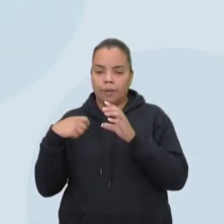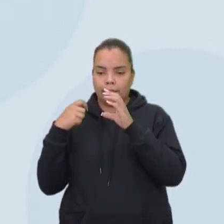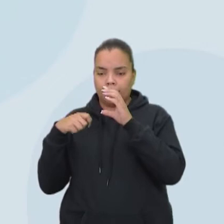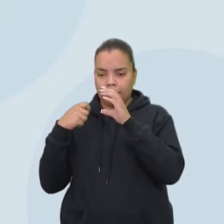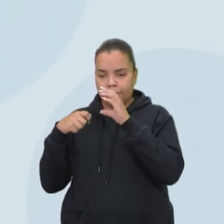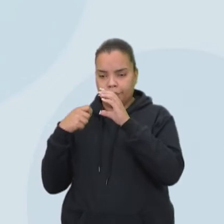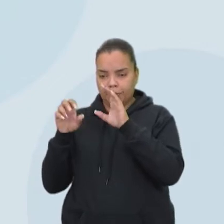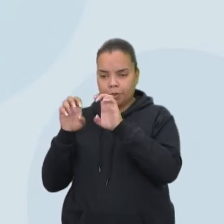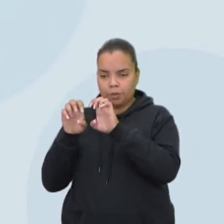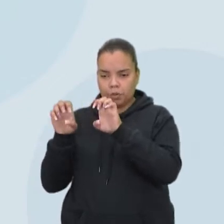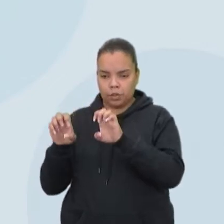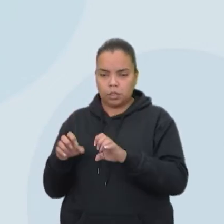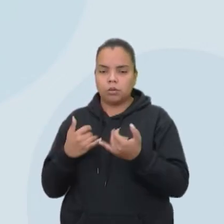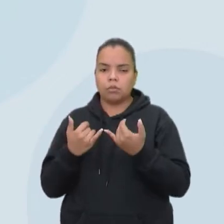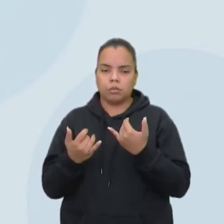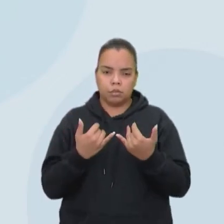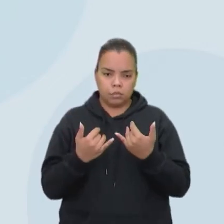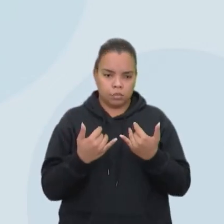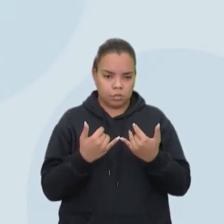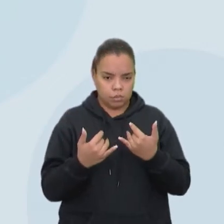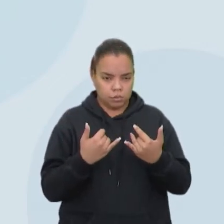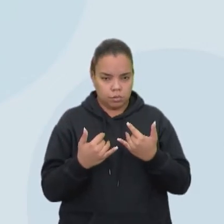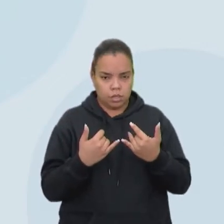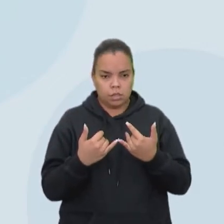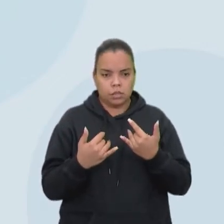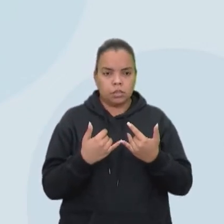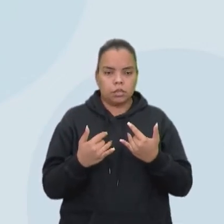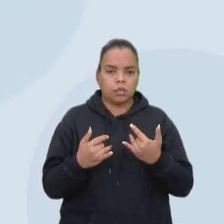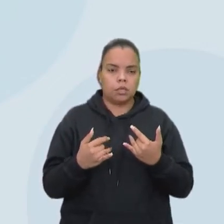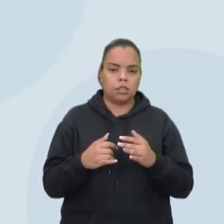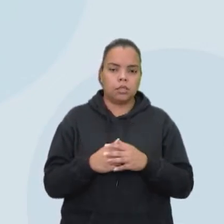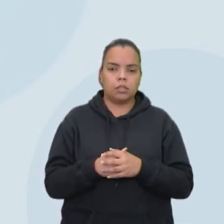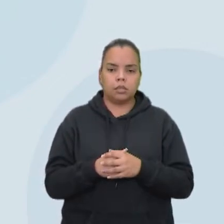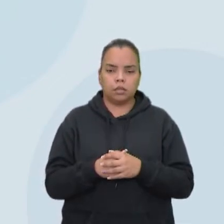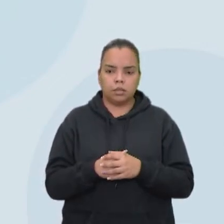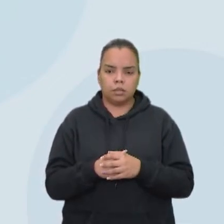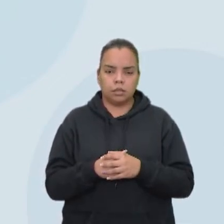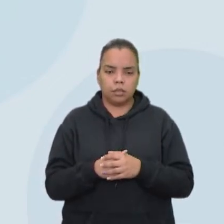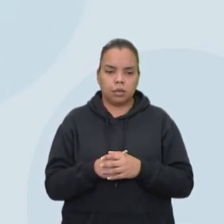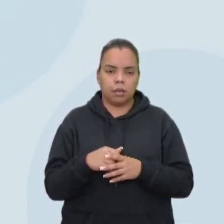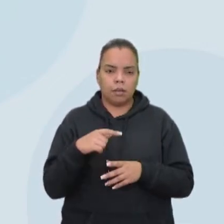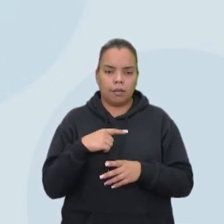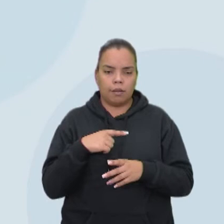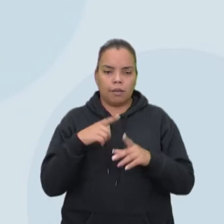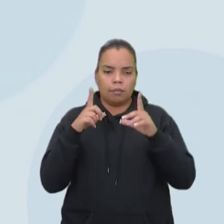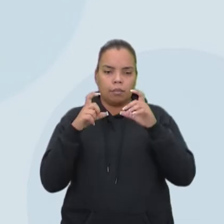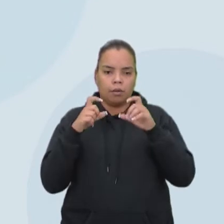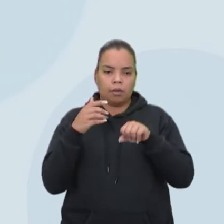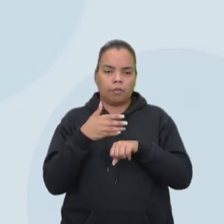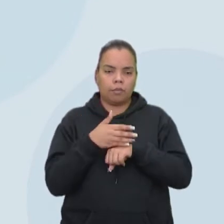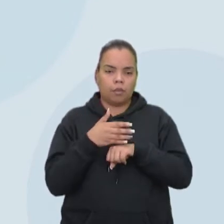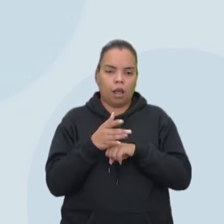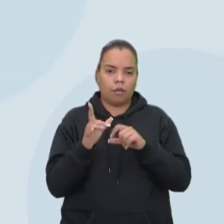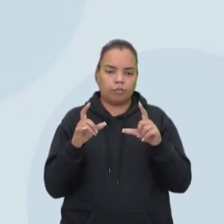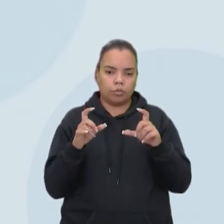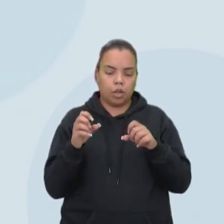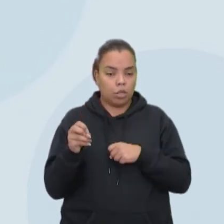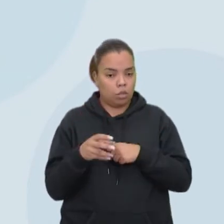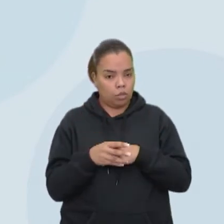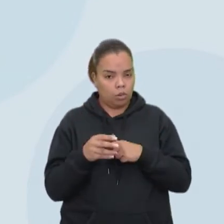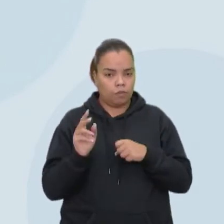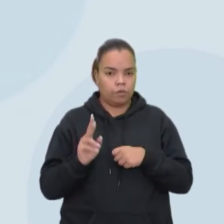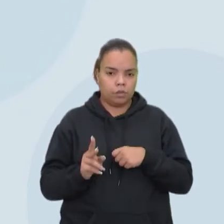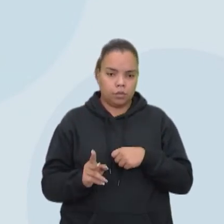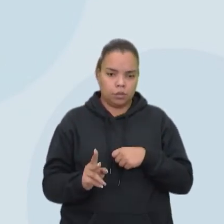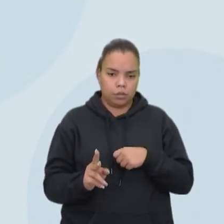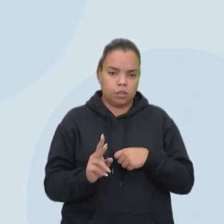estrutura geralmente similar à dos weblogs e fotologs. Tem atualização, fotologs, lembrar aí que são a parte de fotos, né? Tem